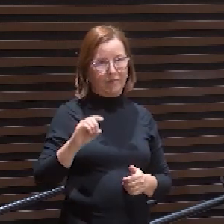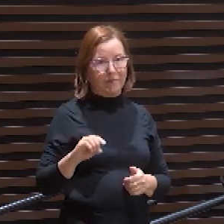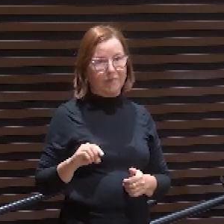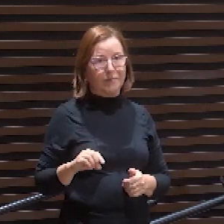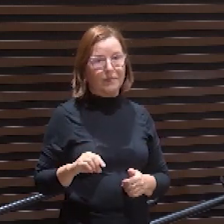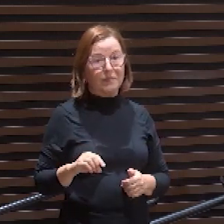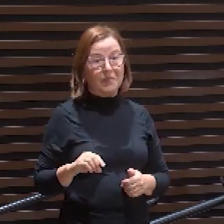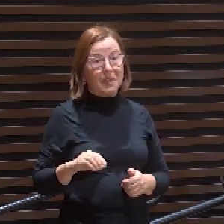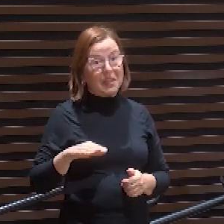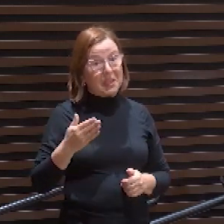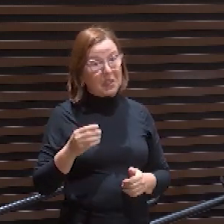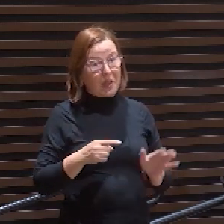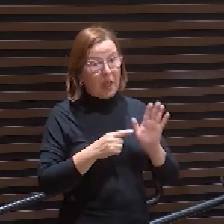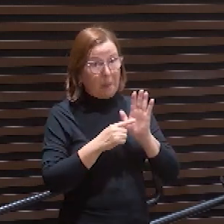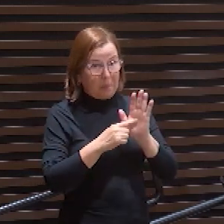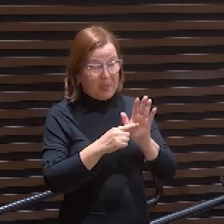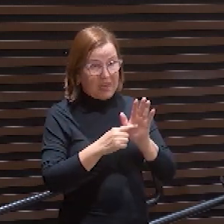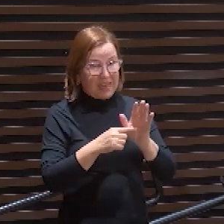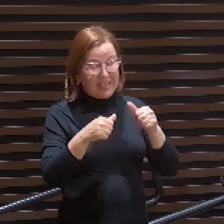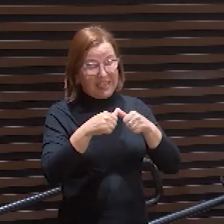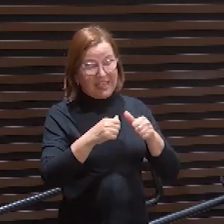para abençoar Abraão.